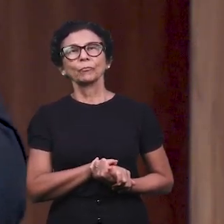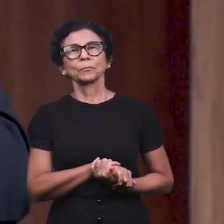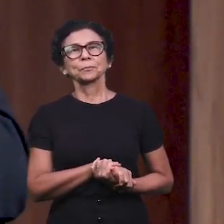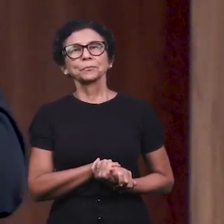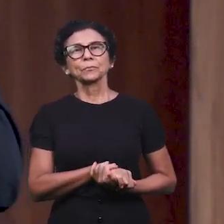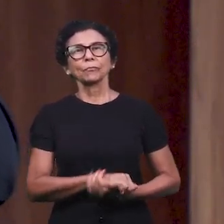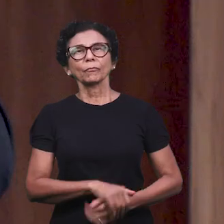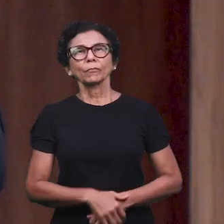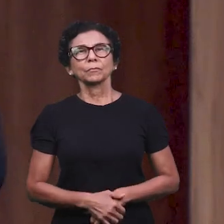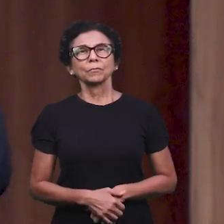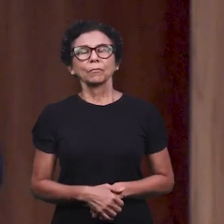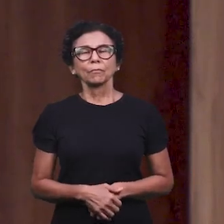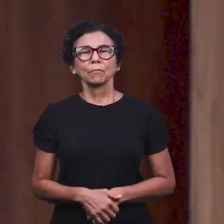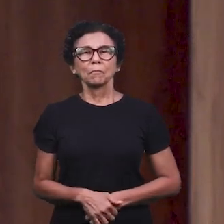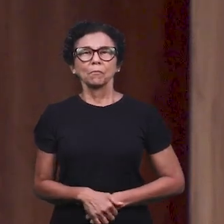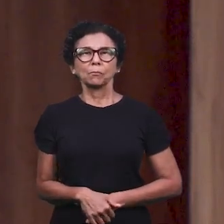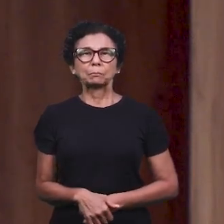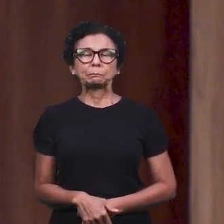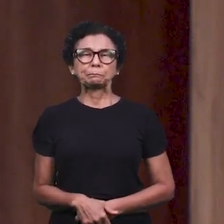aqui eu abriria